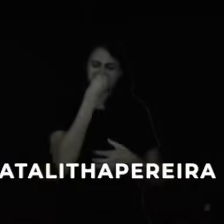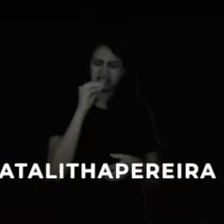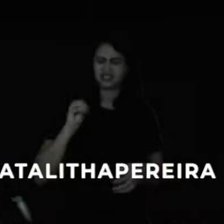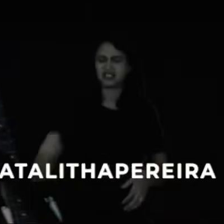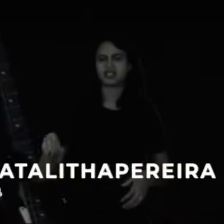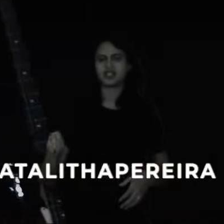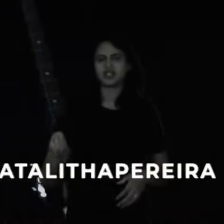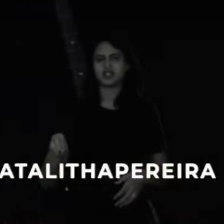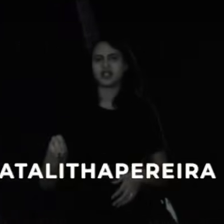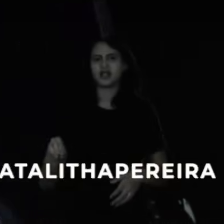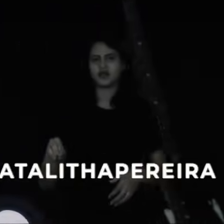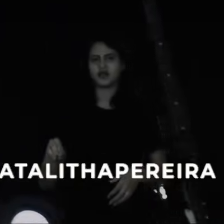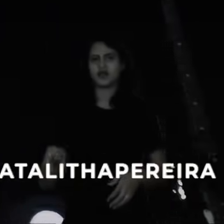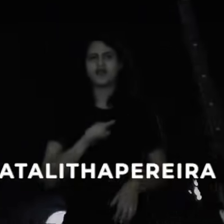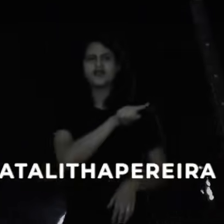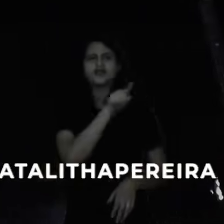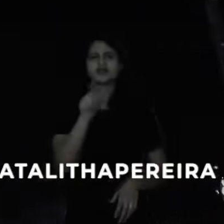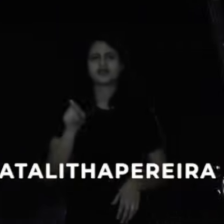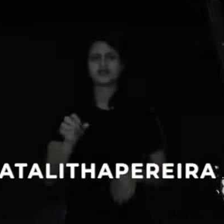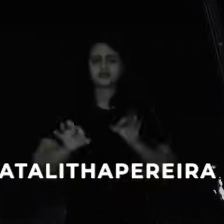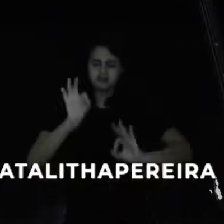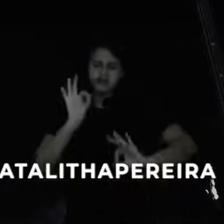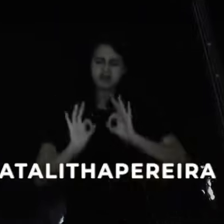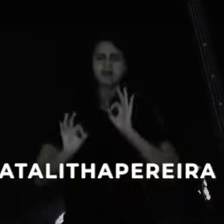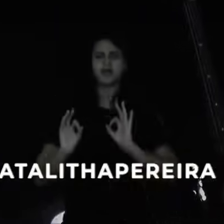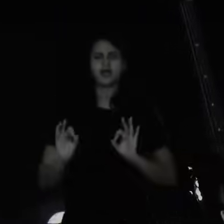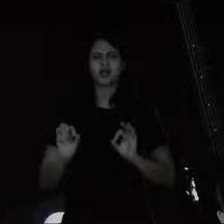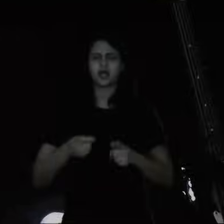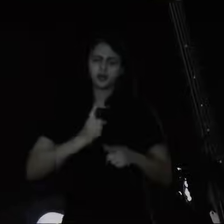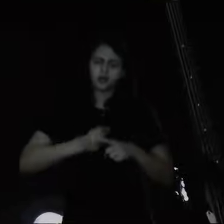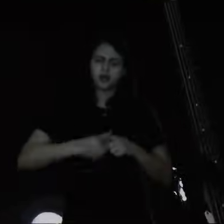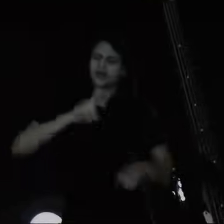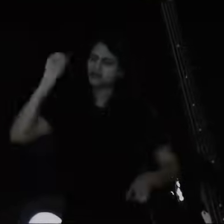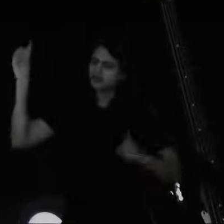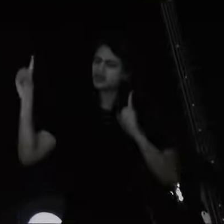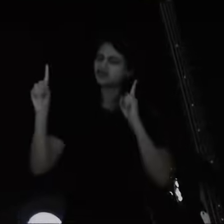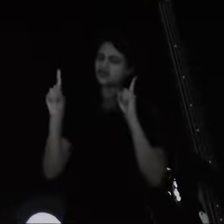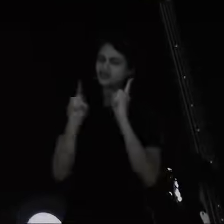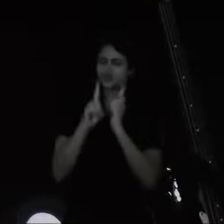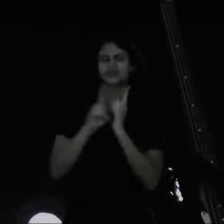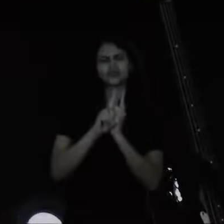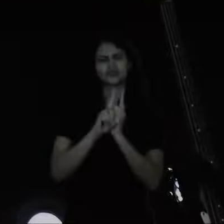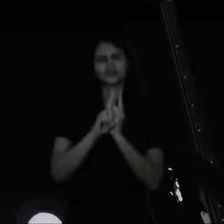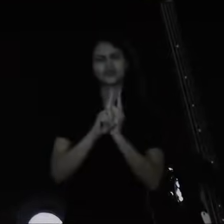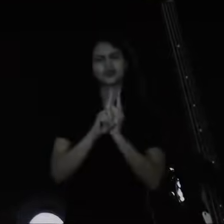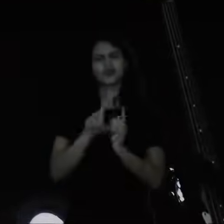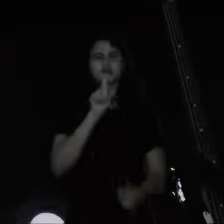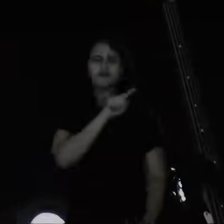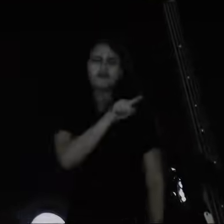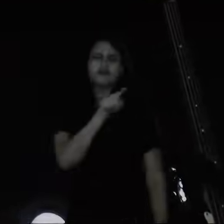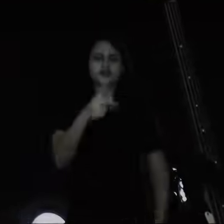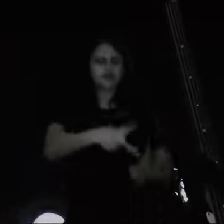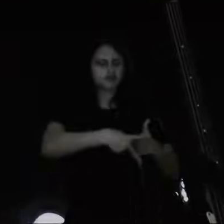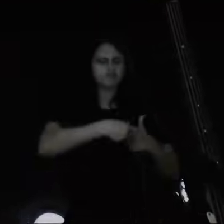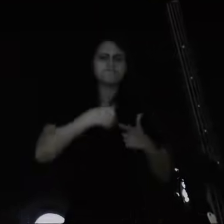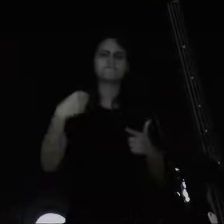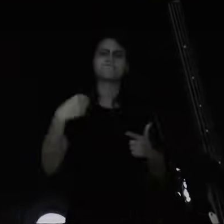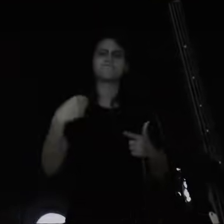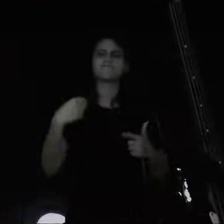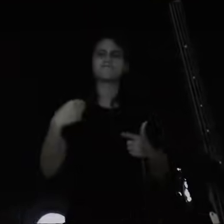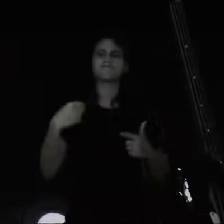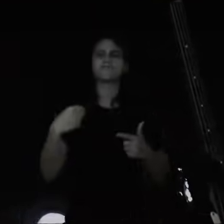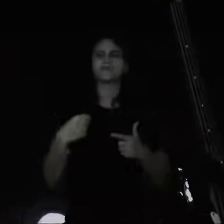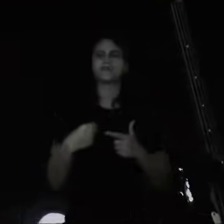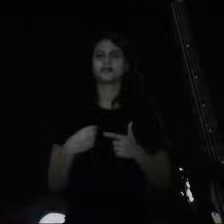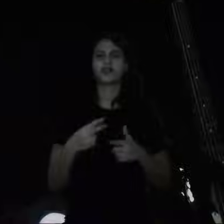se preparar. Porque se Deus está com você, você é a maioria. Você não tem ideia